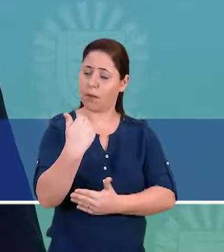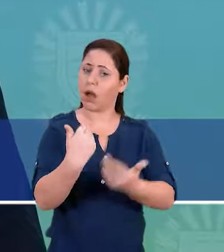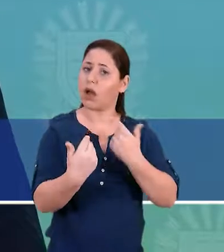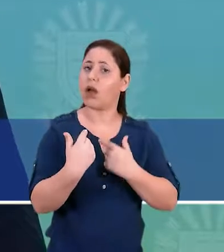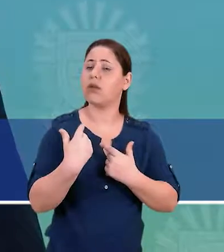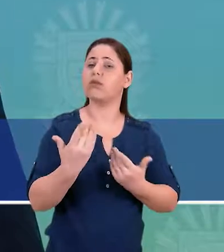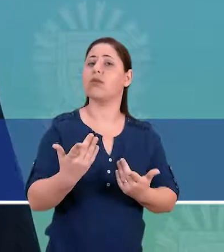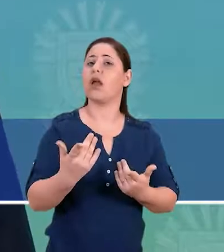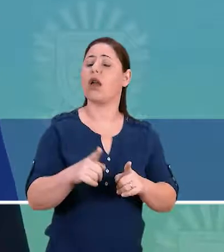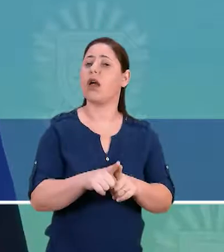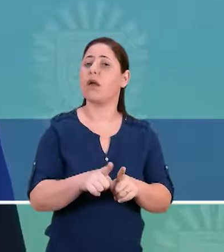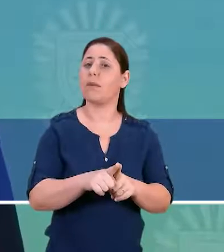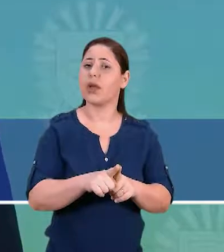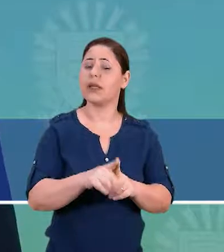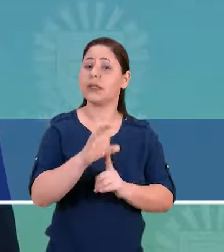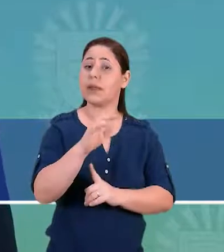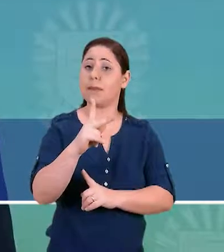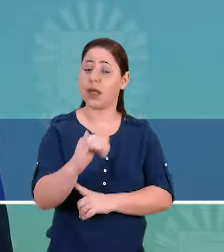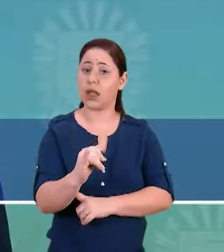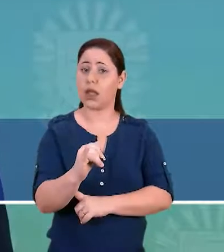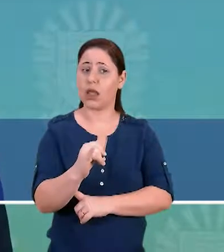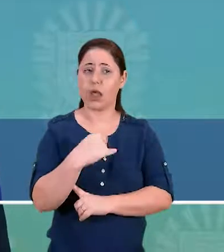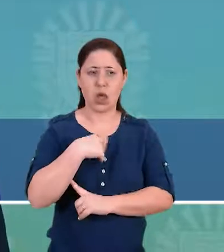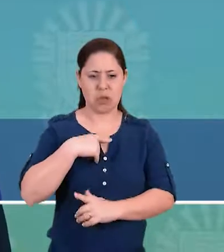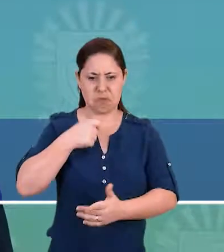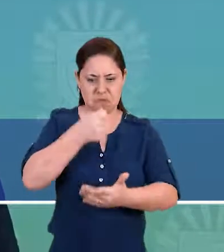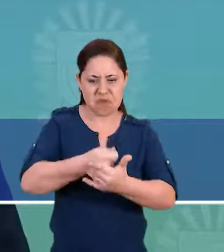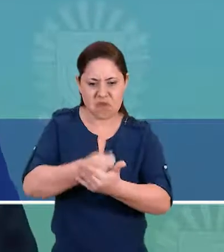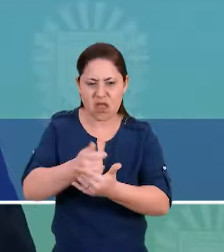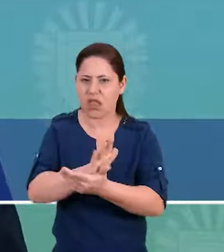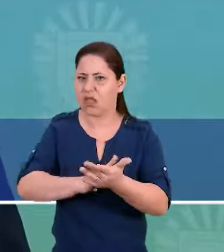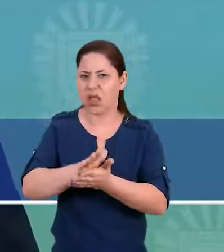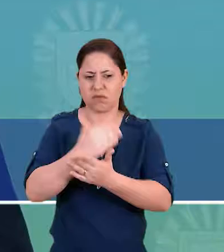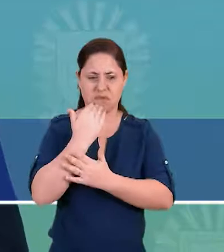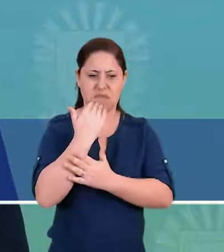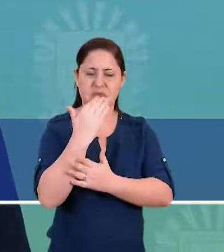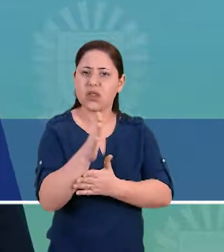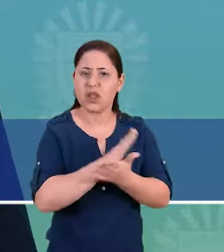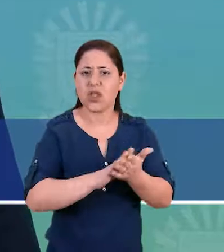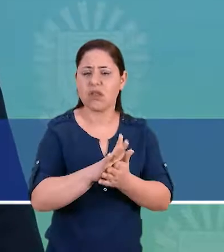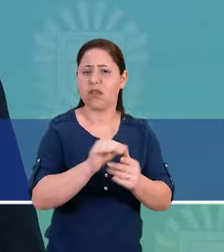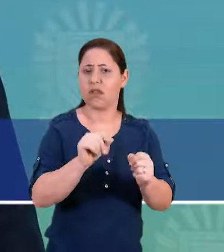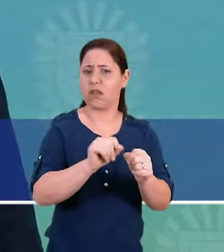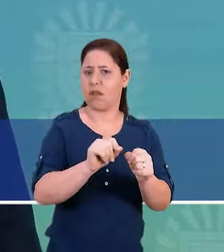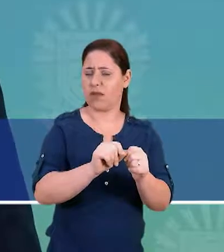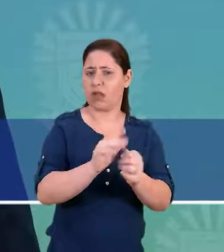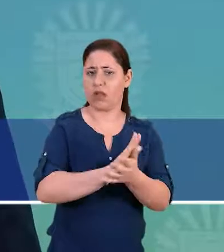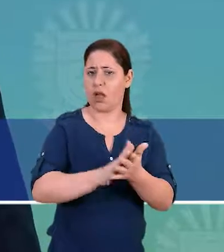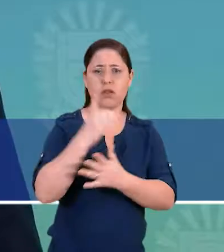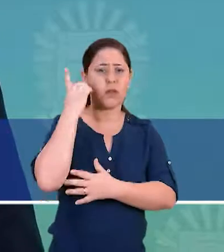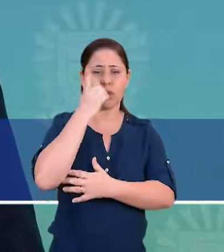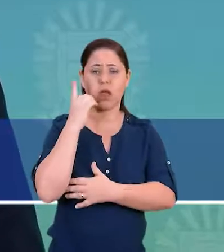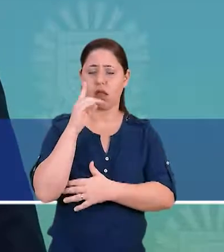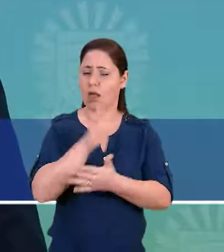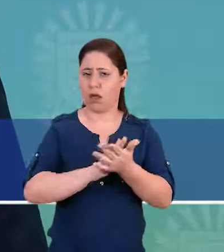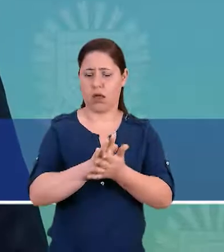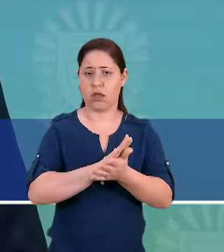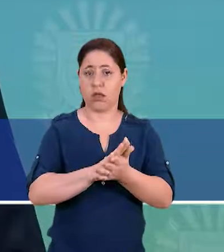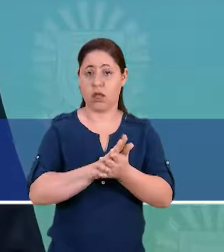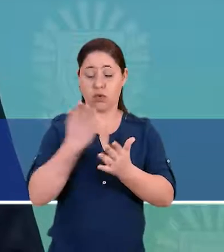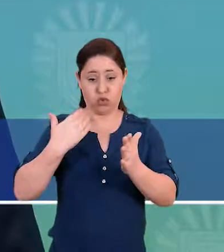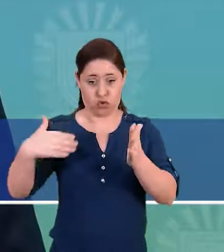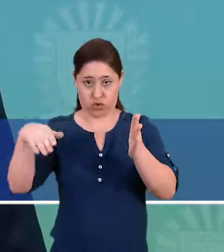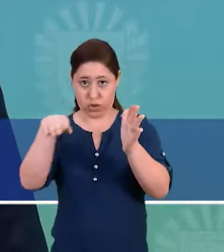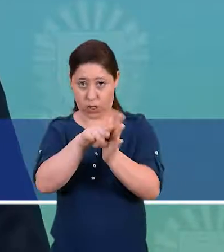para que nós entrássemos com esse pedido de CPI. Eu não pressionei, não entrei com esse pedido a nenhum deputado, a nenhum parlamentar.